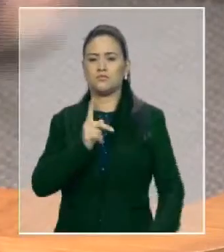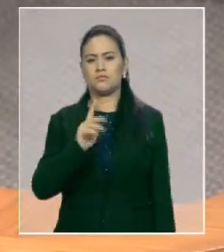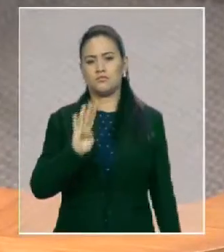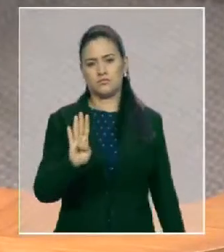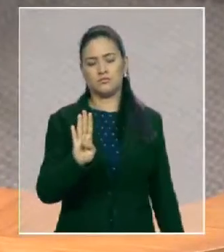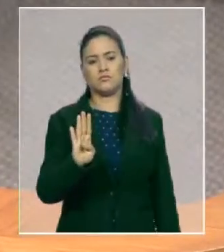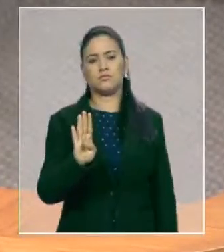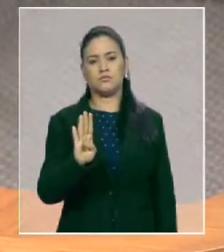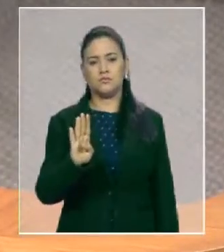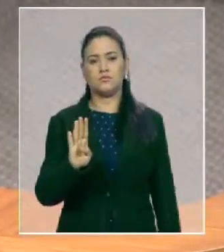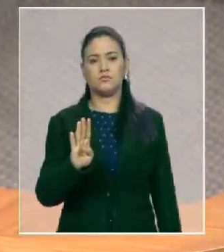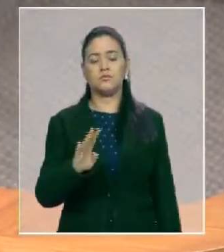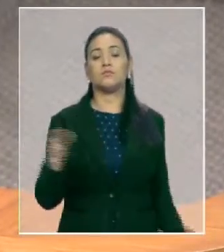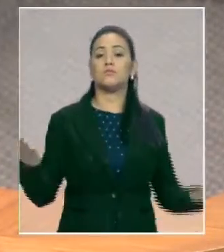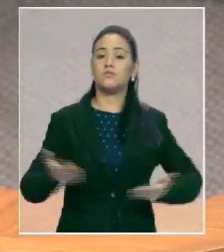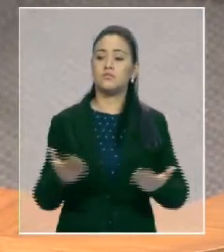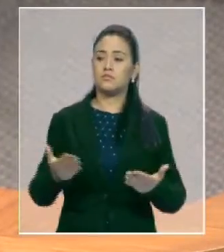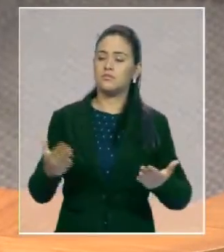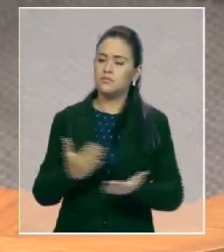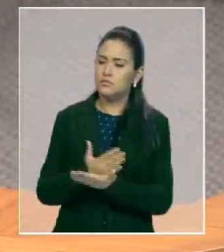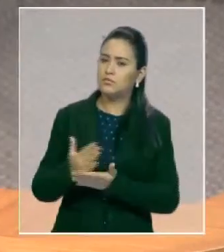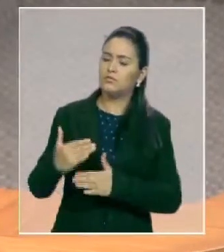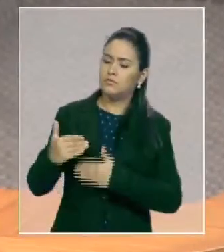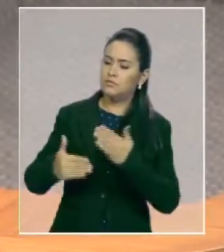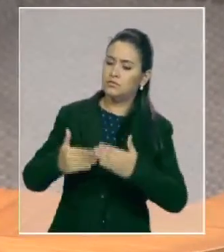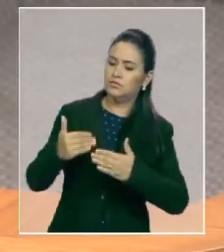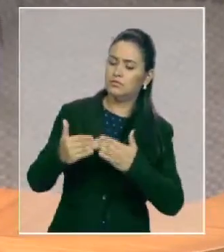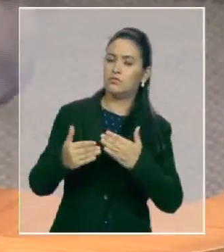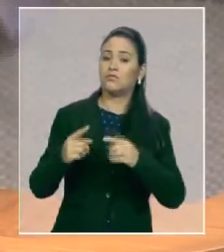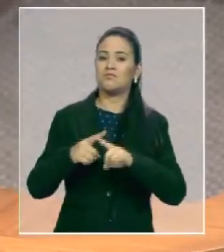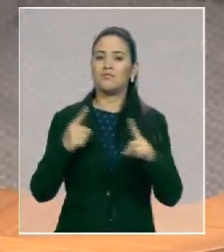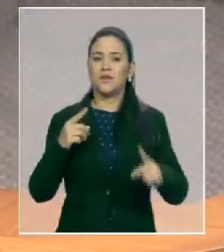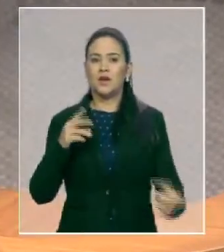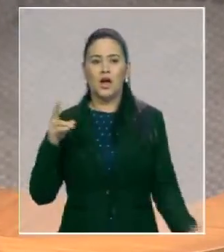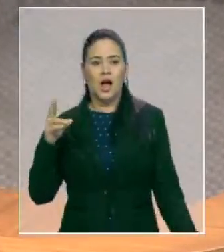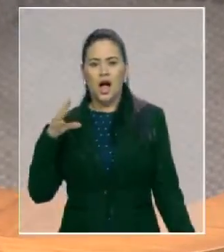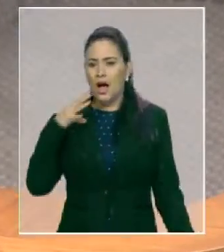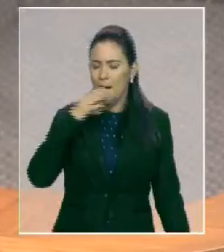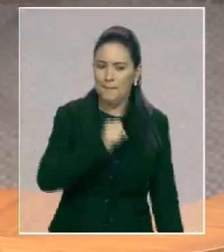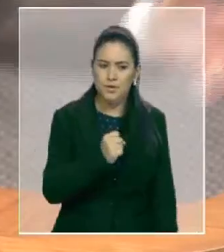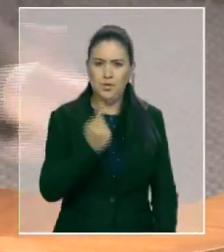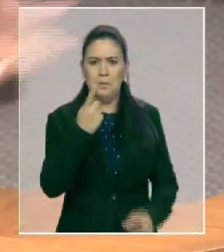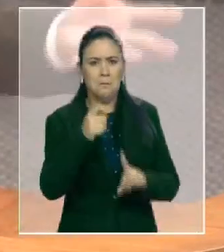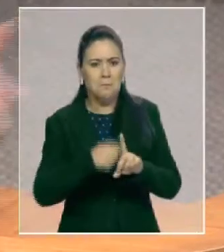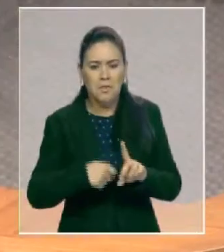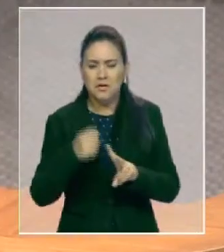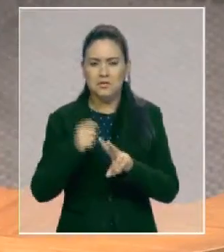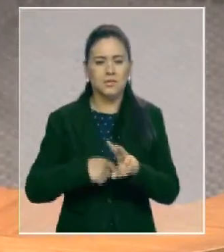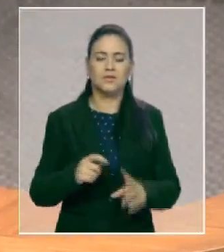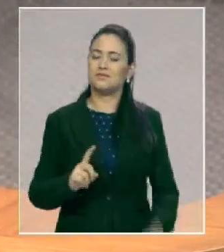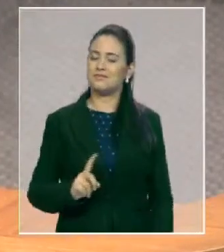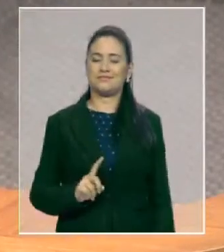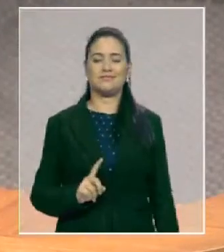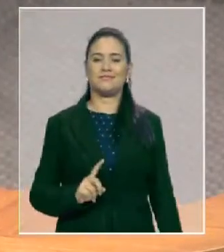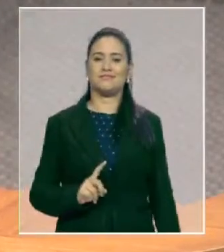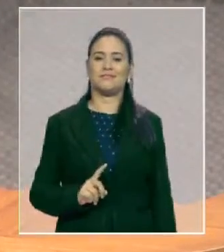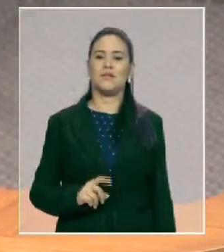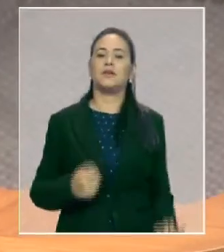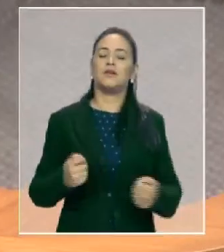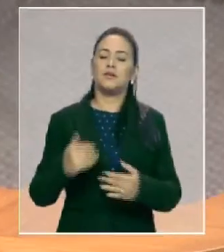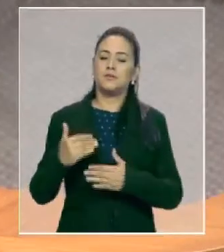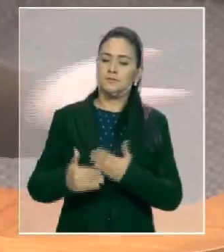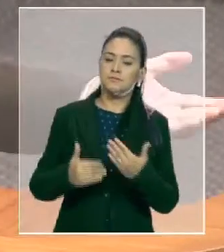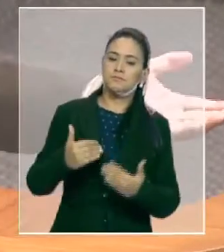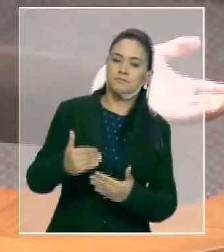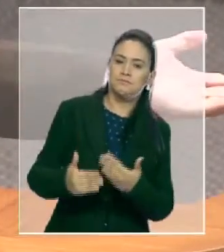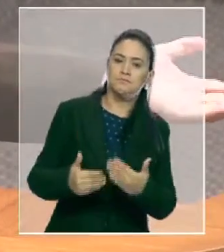E não se reformula de imediato. Porque o governo passado a governadora inventou um secretário e depois